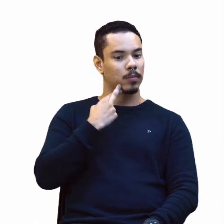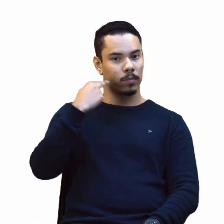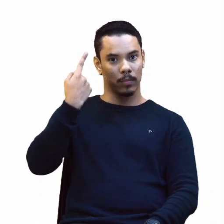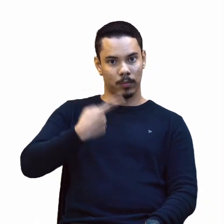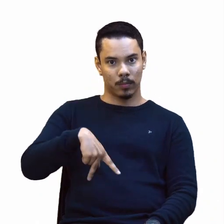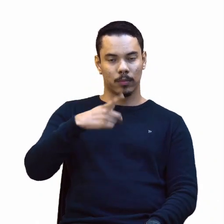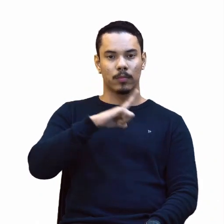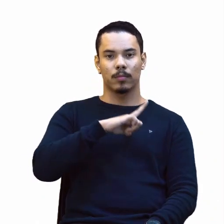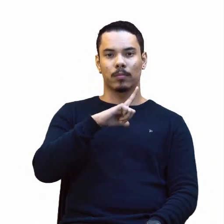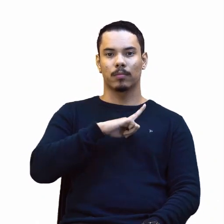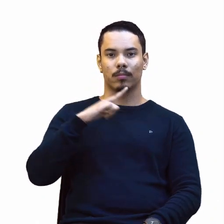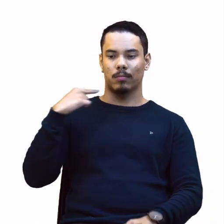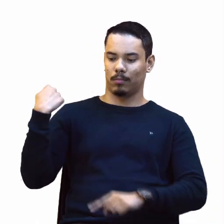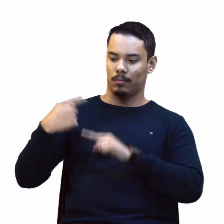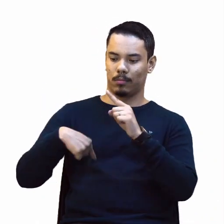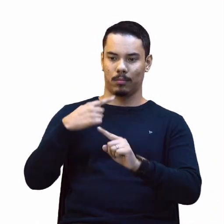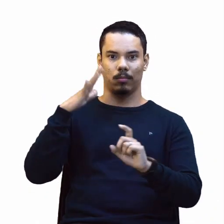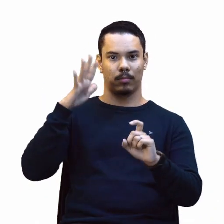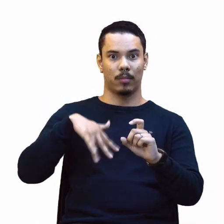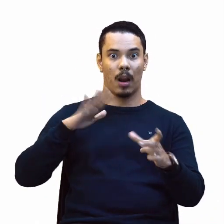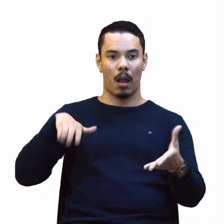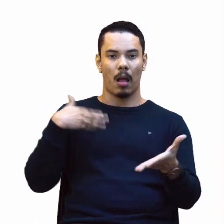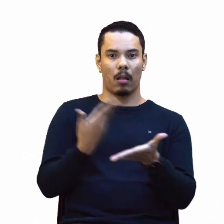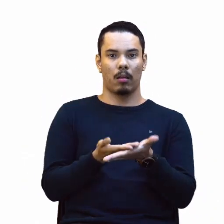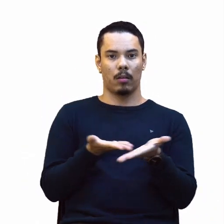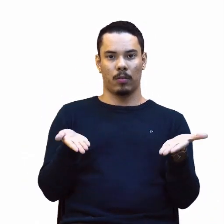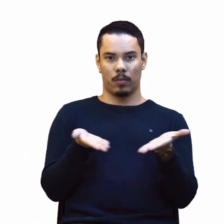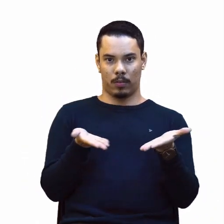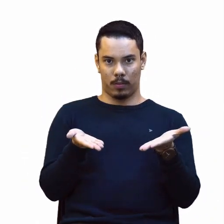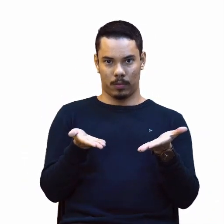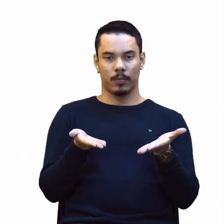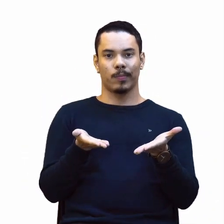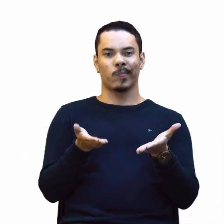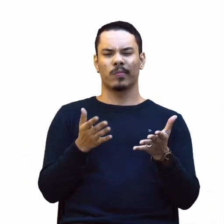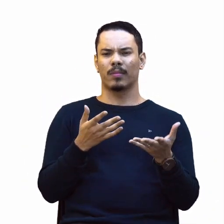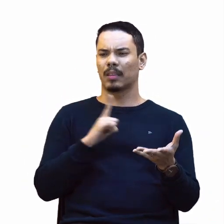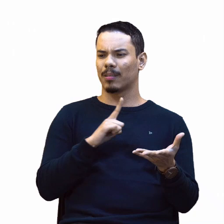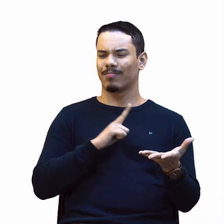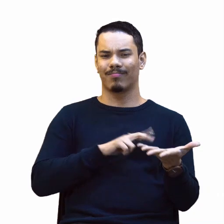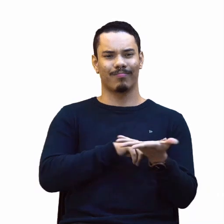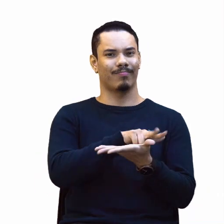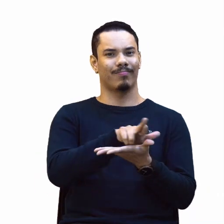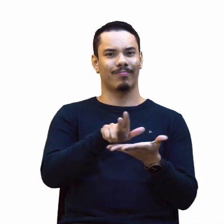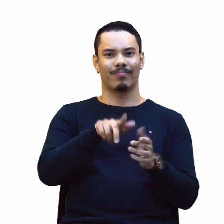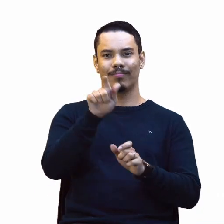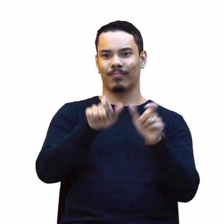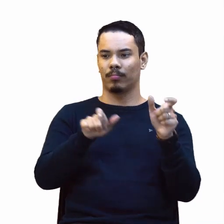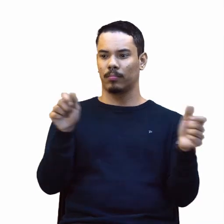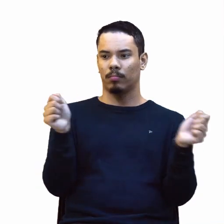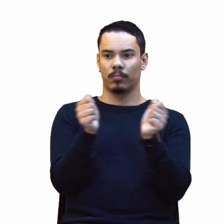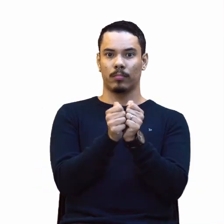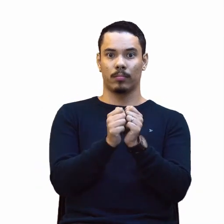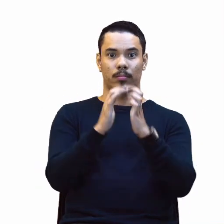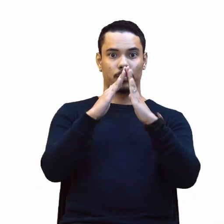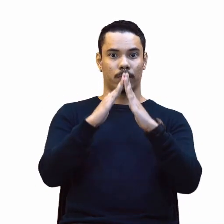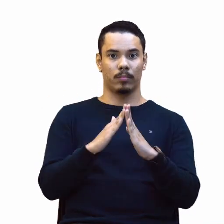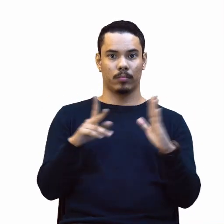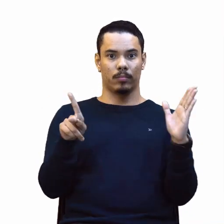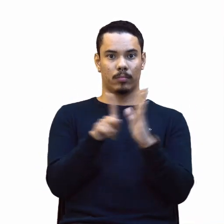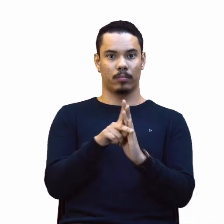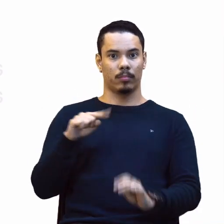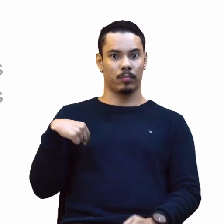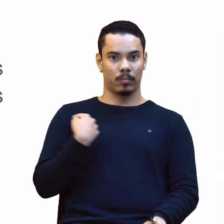herança mitológica que permanece viva até hoje, entre os milhares de nativos que habitam o nosso território.